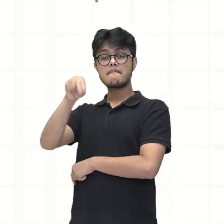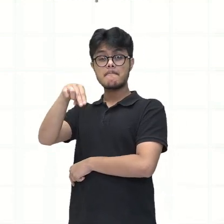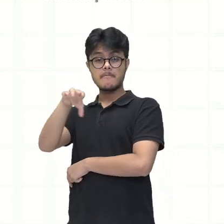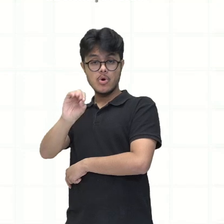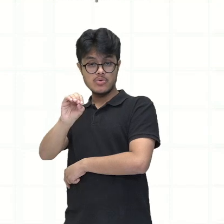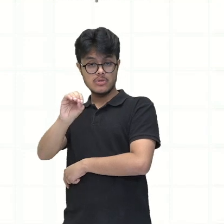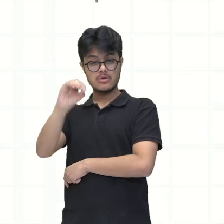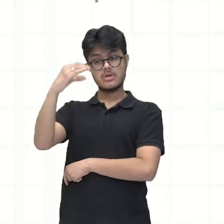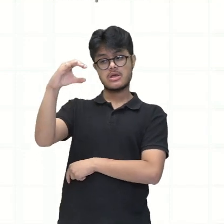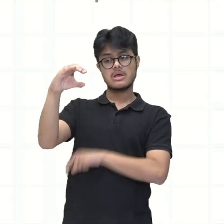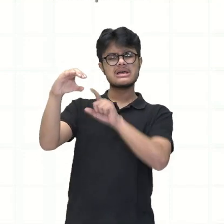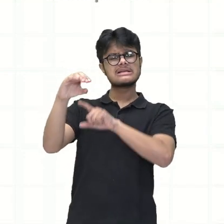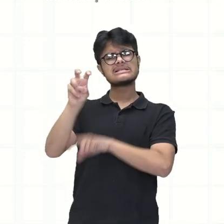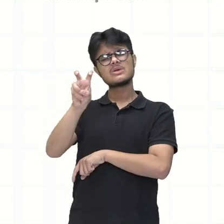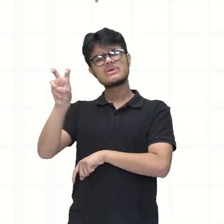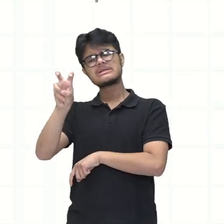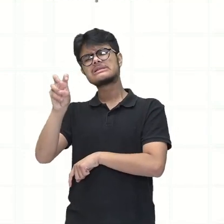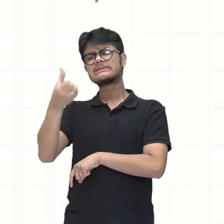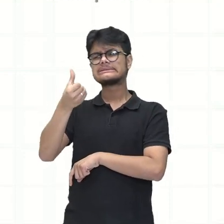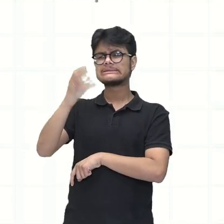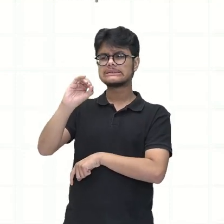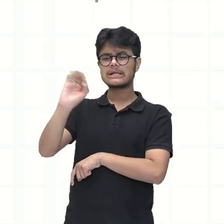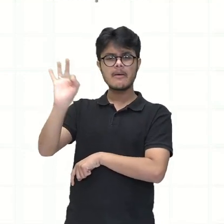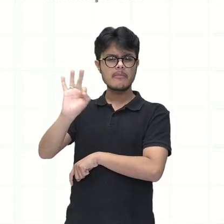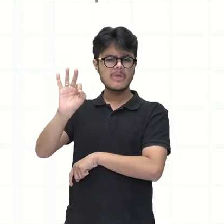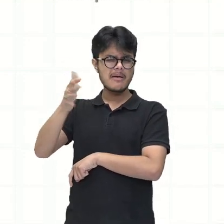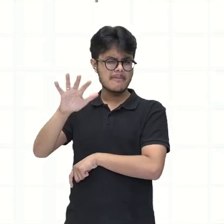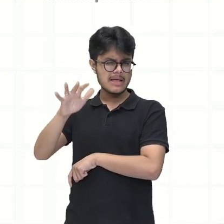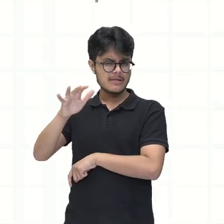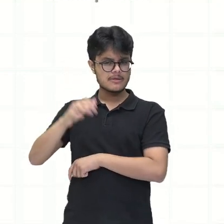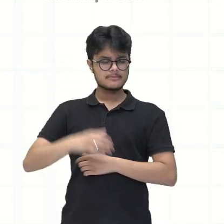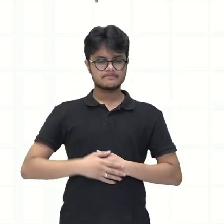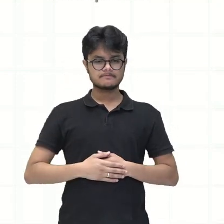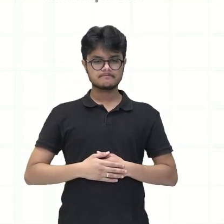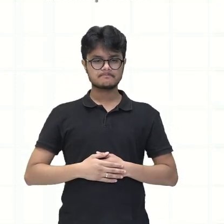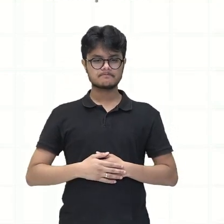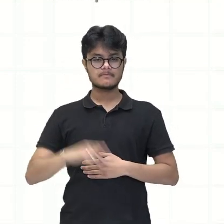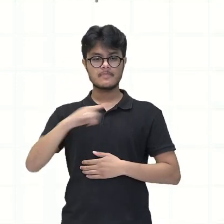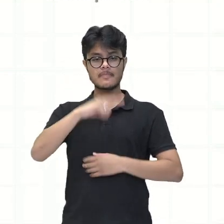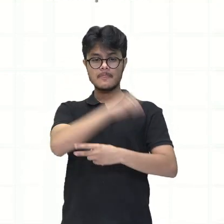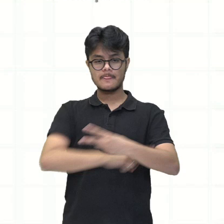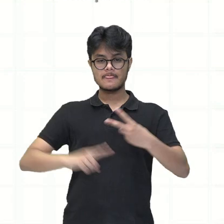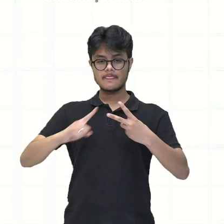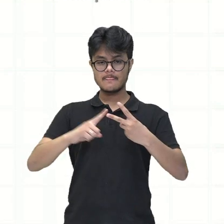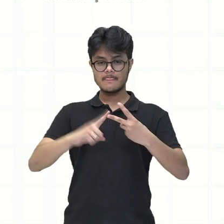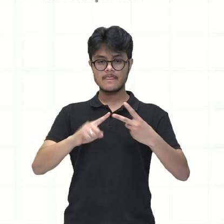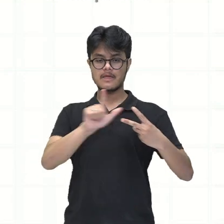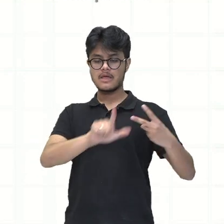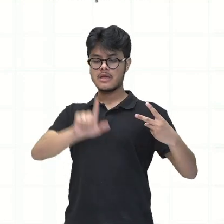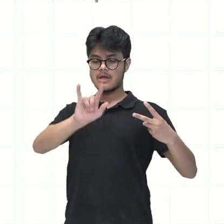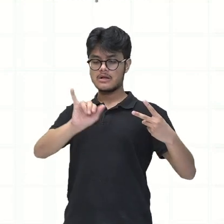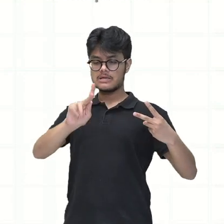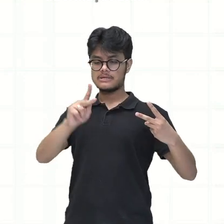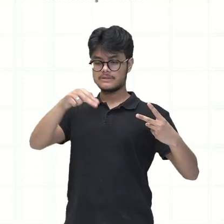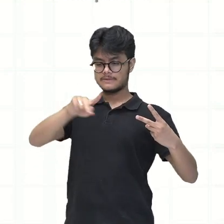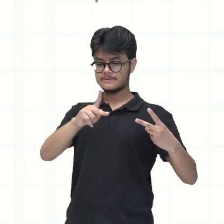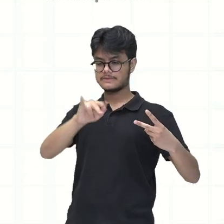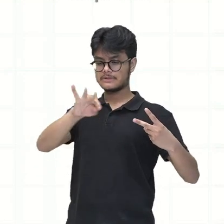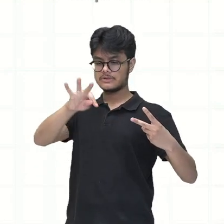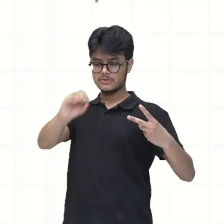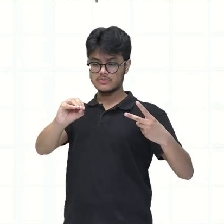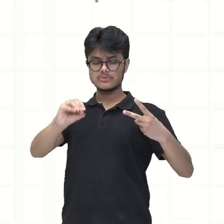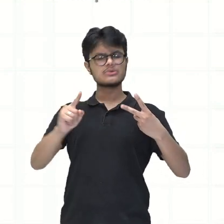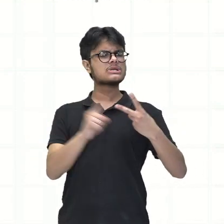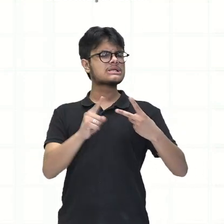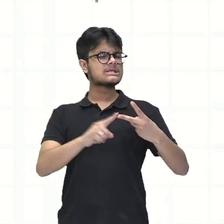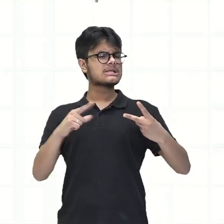a 60%, certo? Logo após a turfa, nós temos o lignito, que é